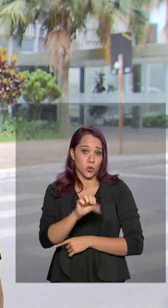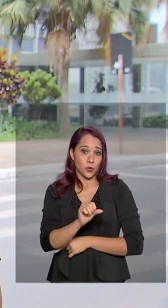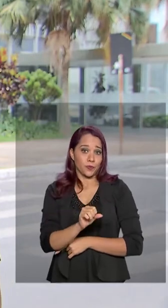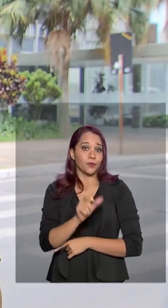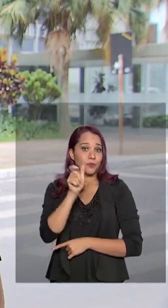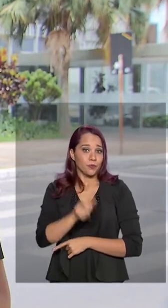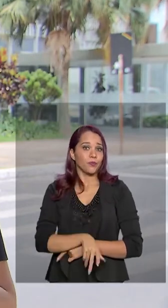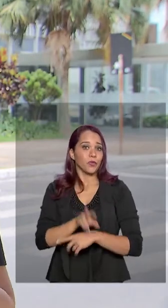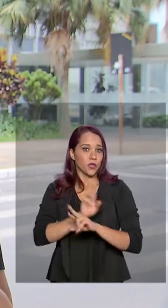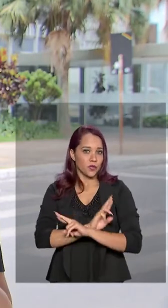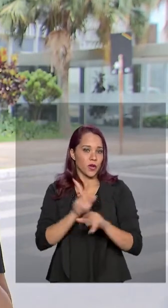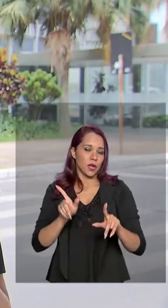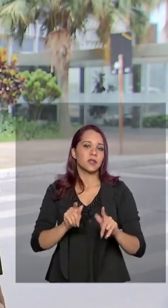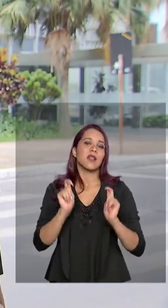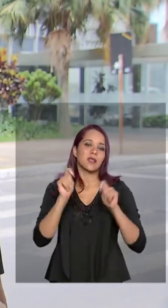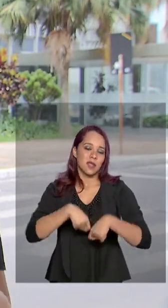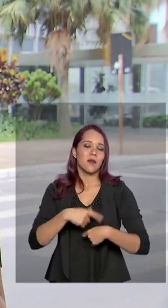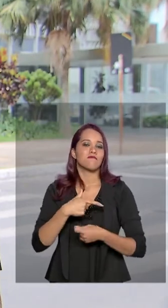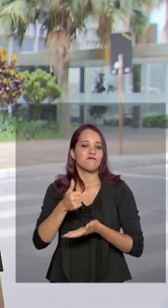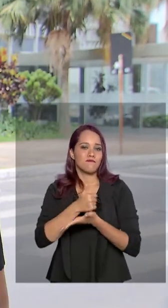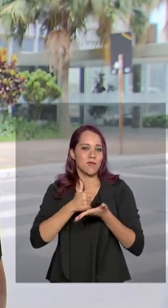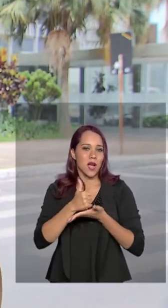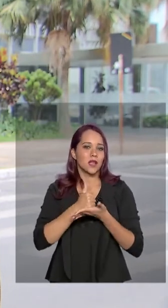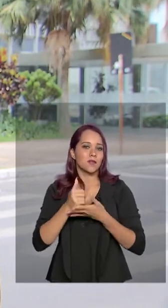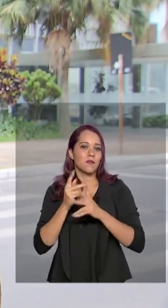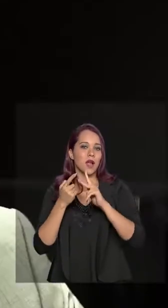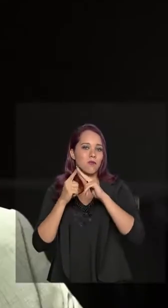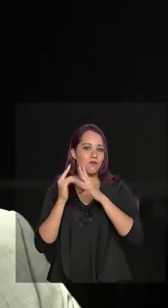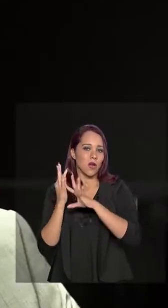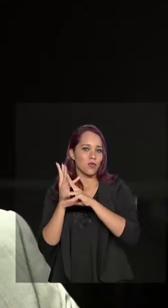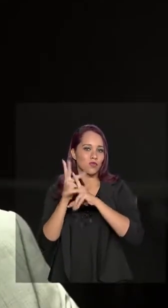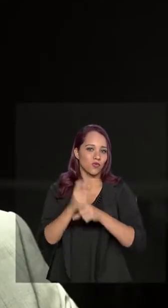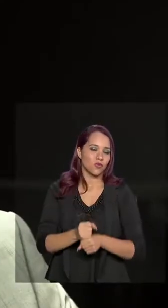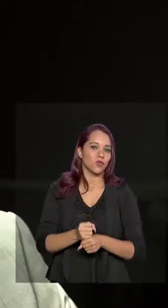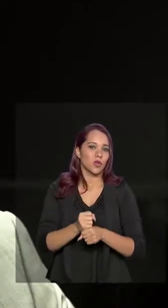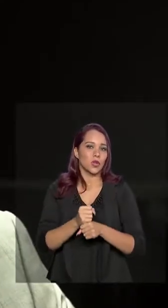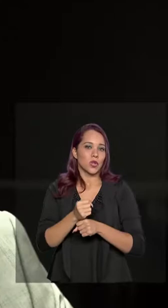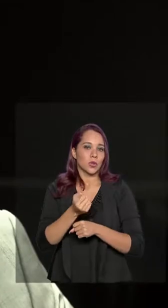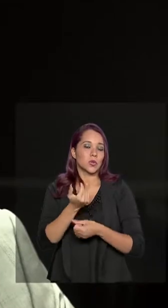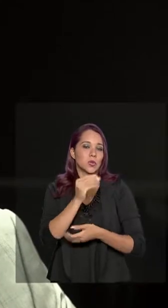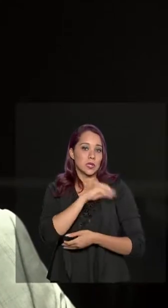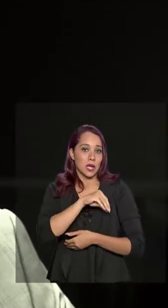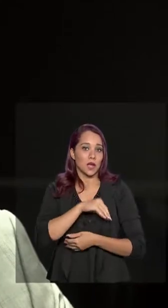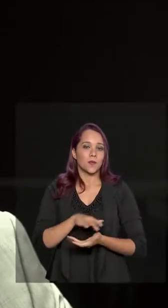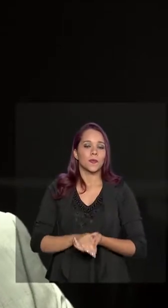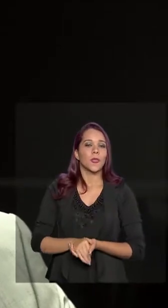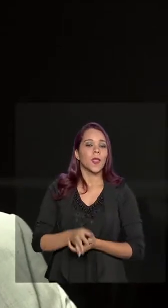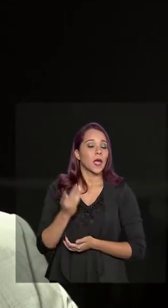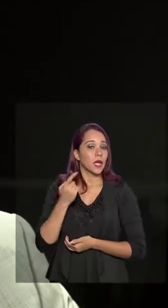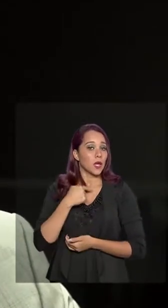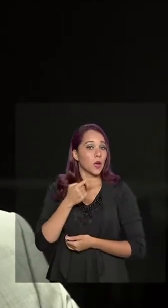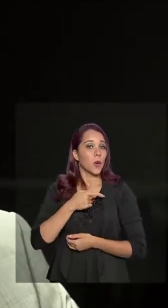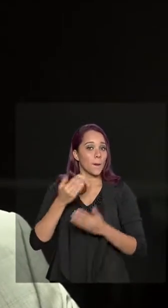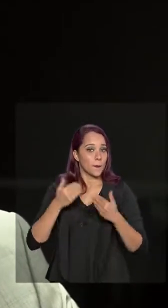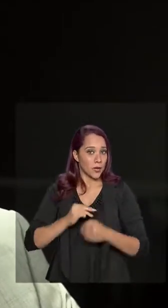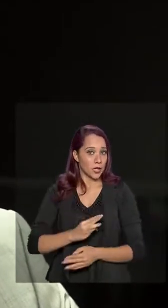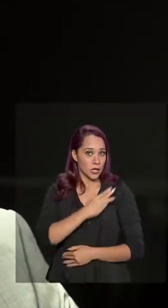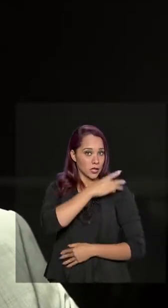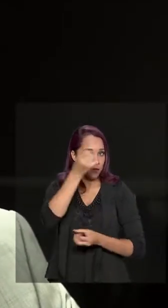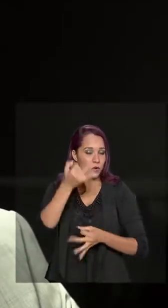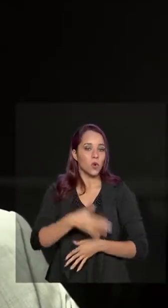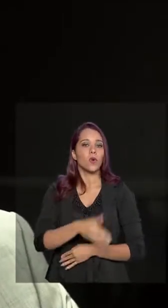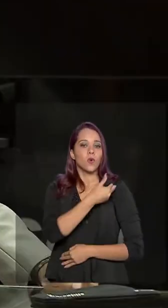essa diferença serviu de base para o reajuste. E o ministro Abraham Ventralbe adiantou que o governo